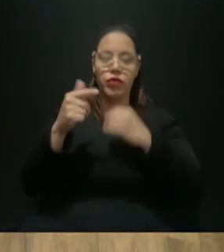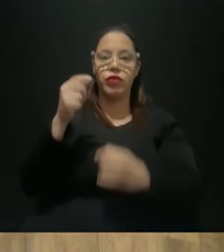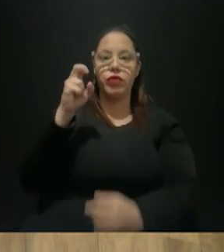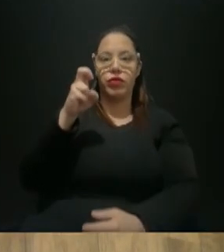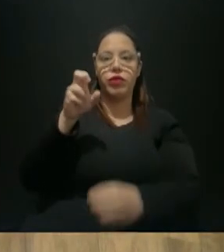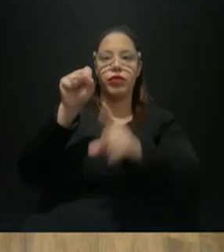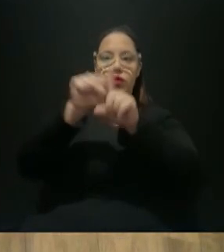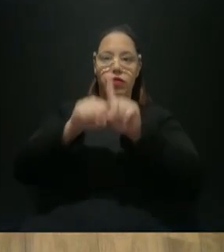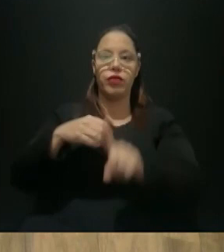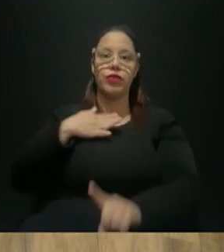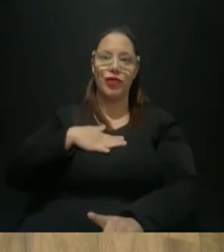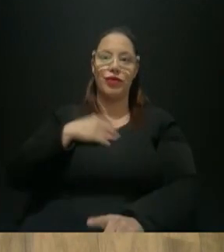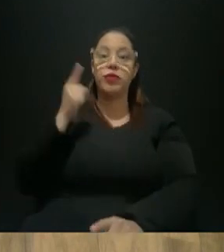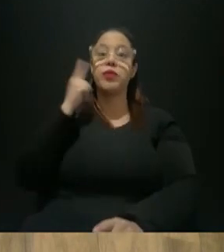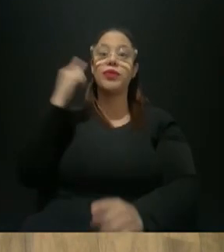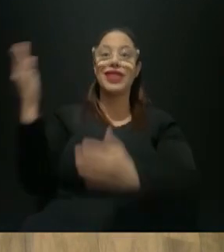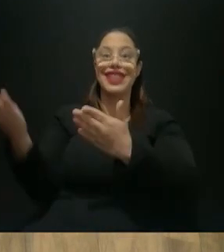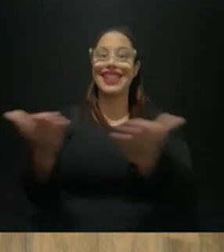conferir.